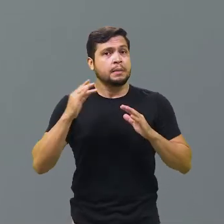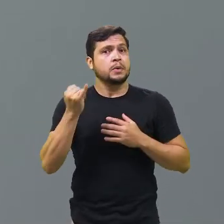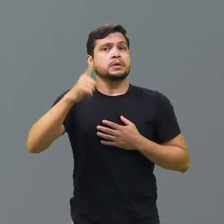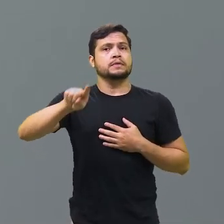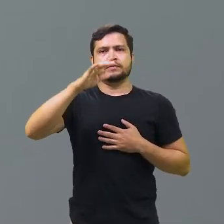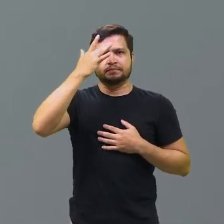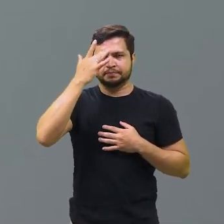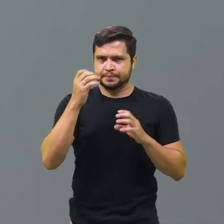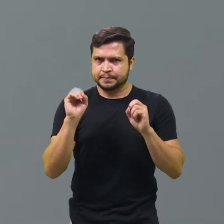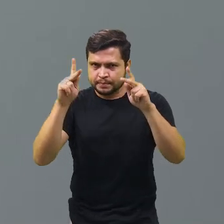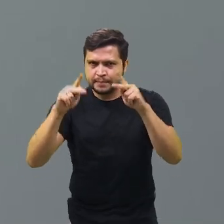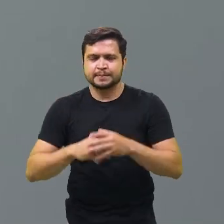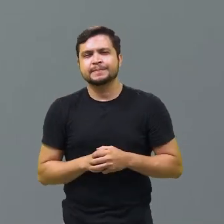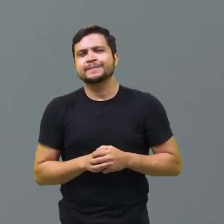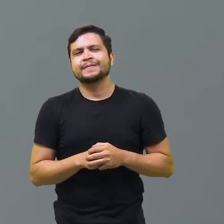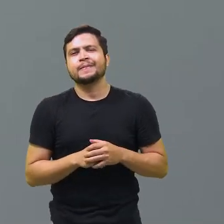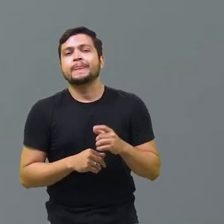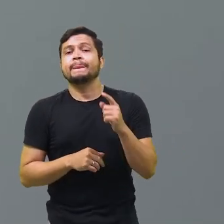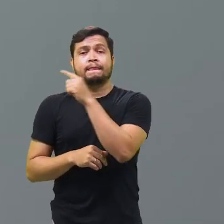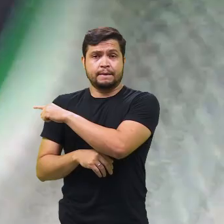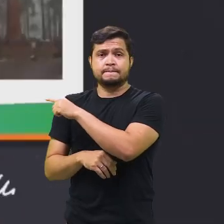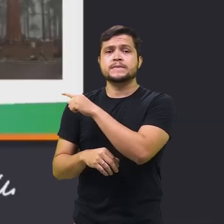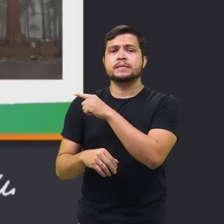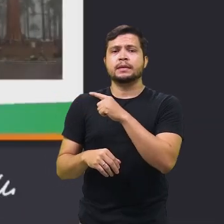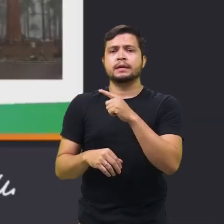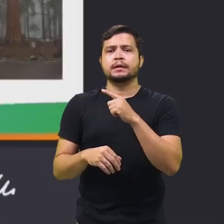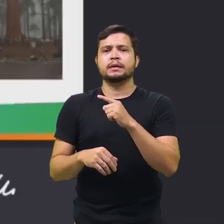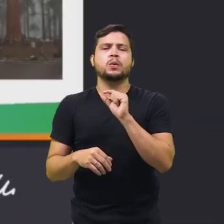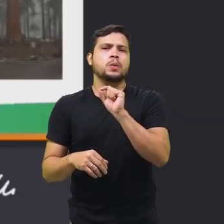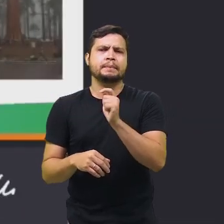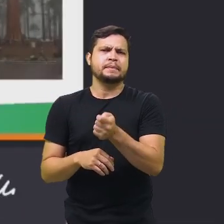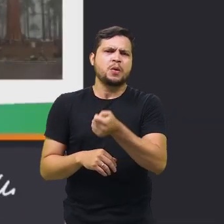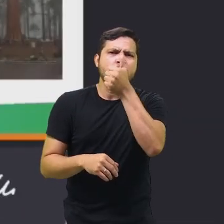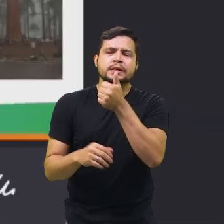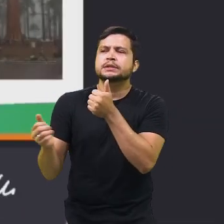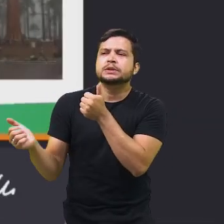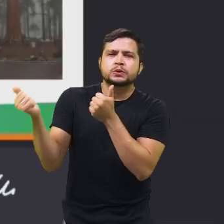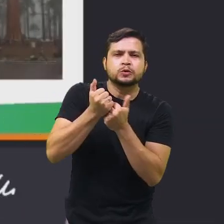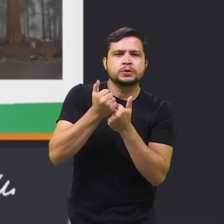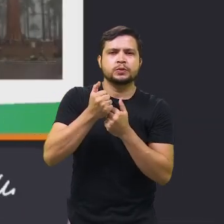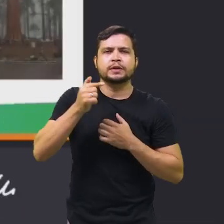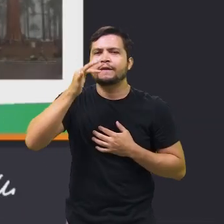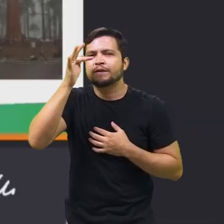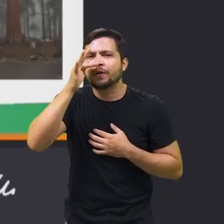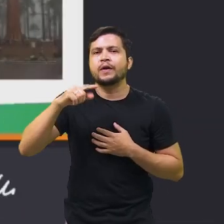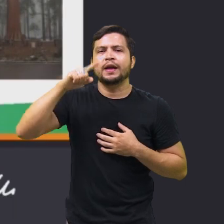fixe essa informação, né? E aqui a gente tem, quase que substituindo a flor, os estróbilos, né? Que são